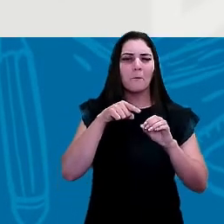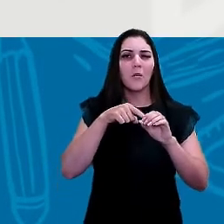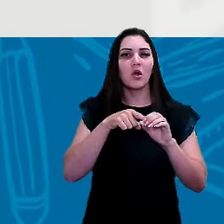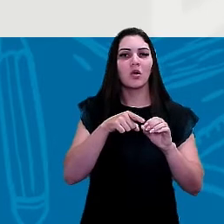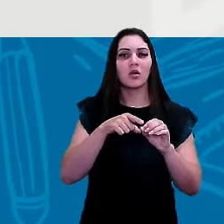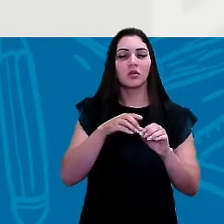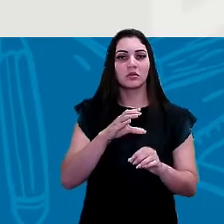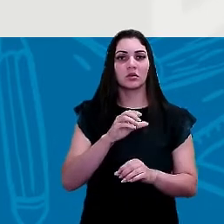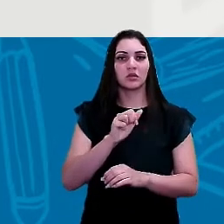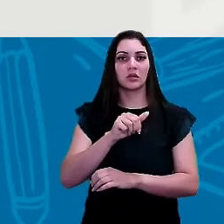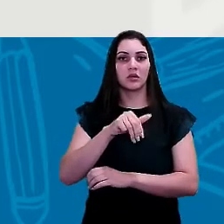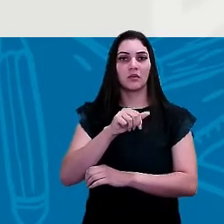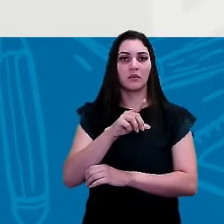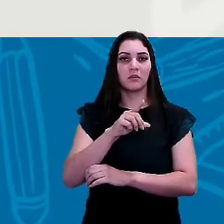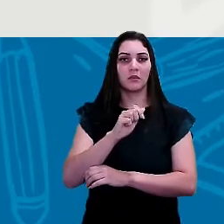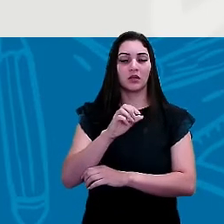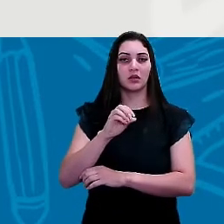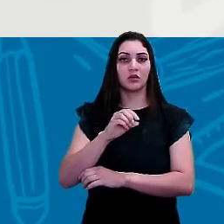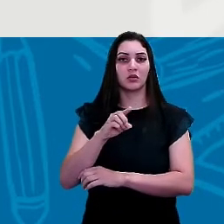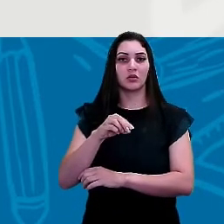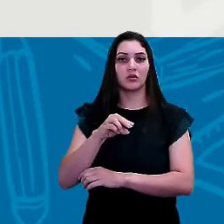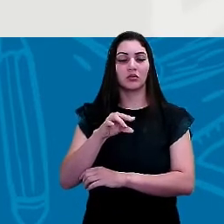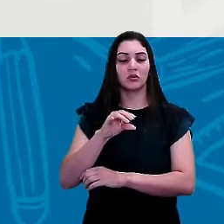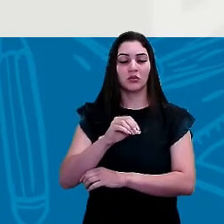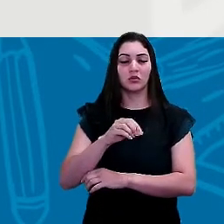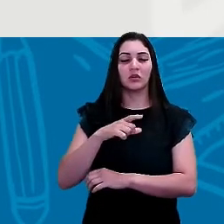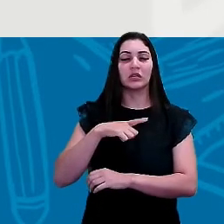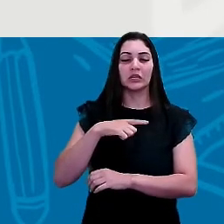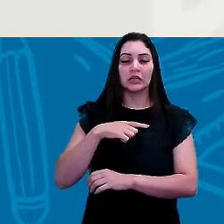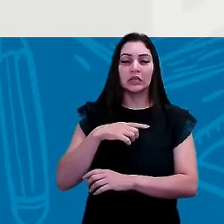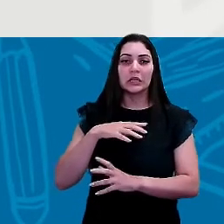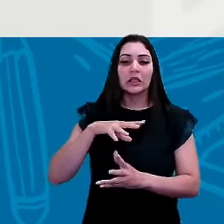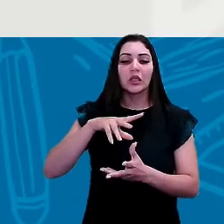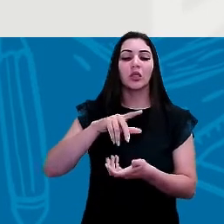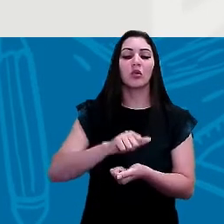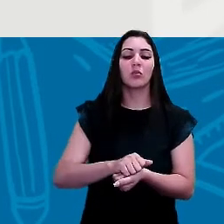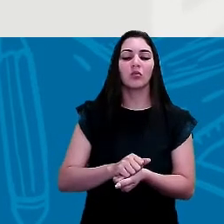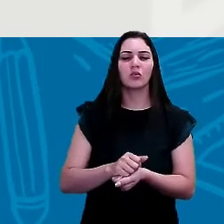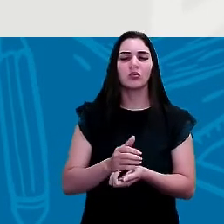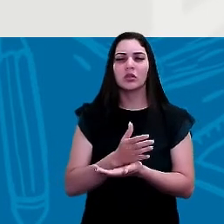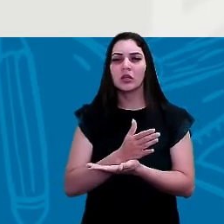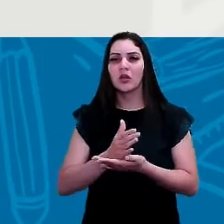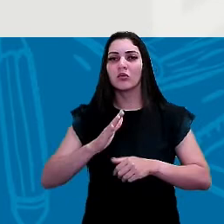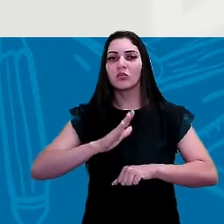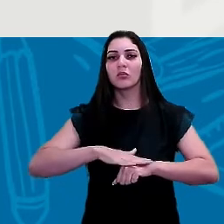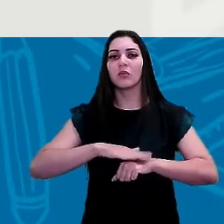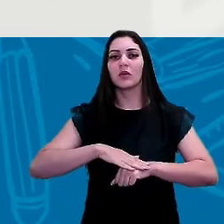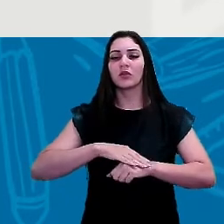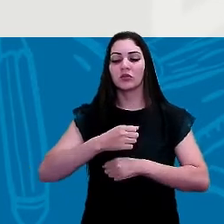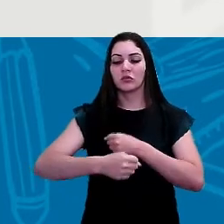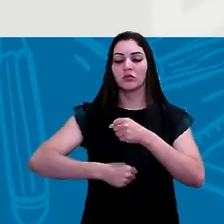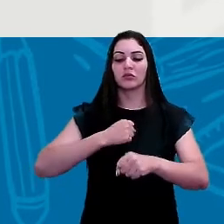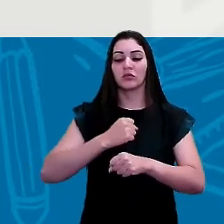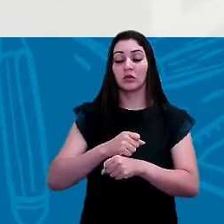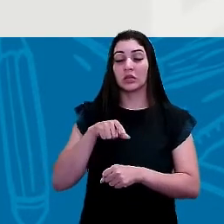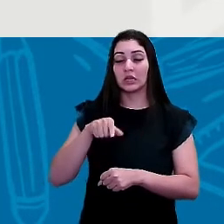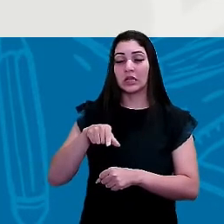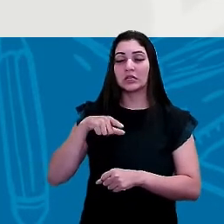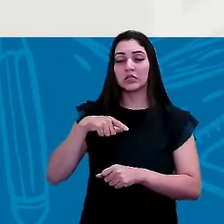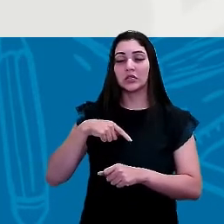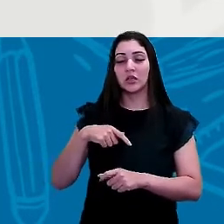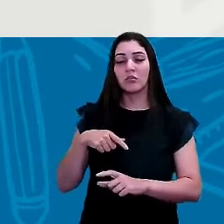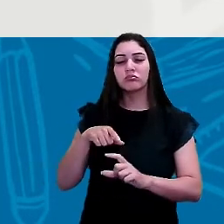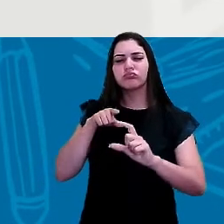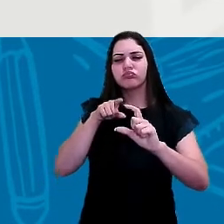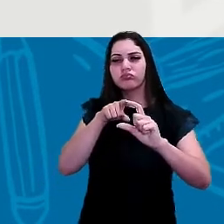ocorre normalmente na Terra durante certas épocas do ano e que depois desaparece. Essa ocorrência do buraco de ozônio é